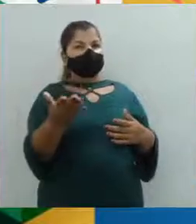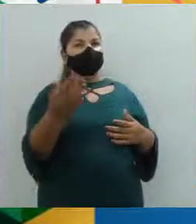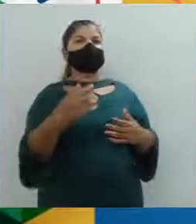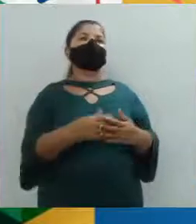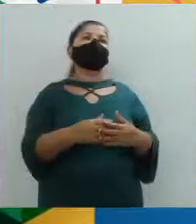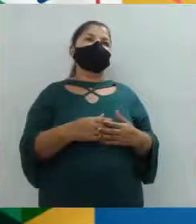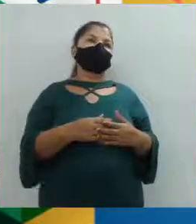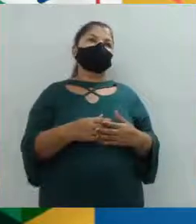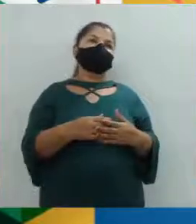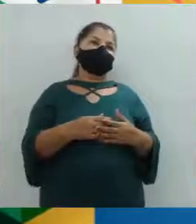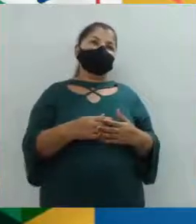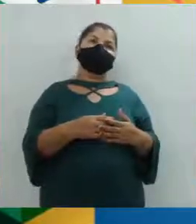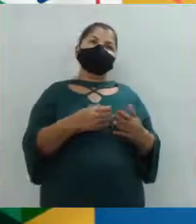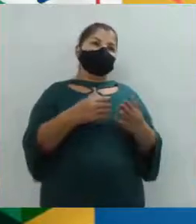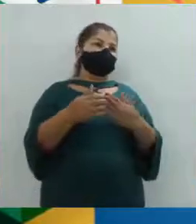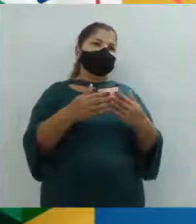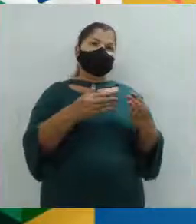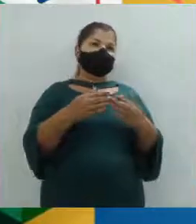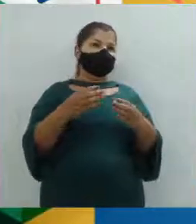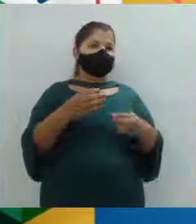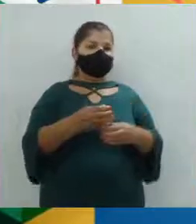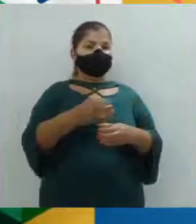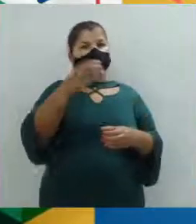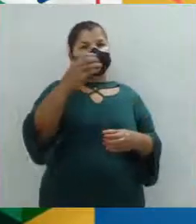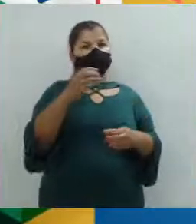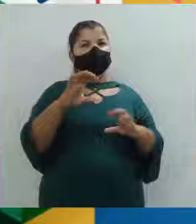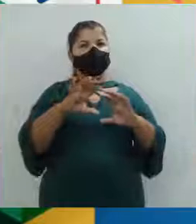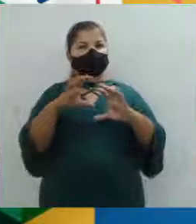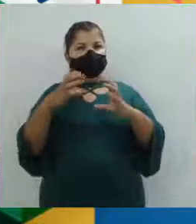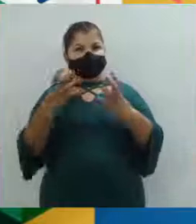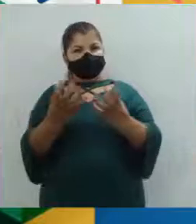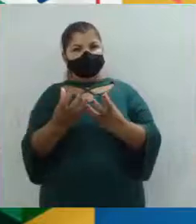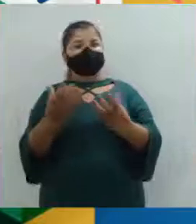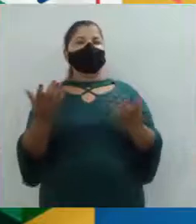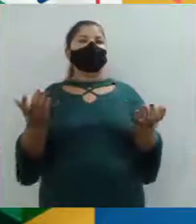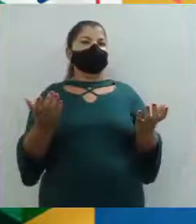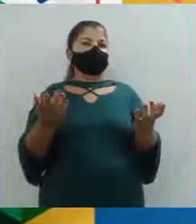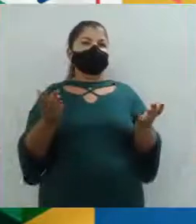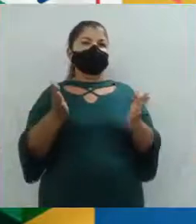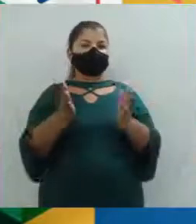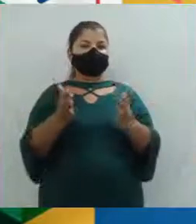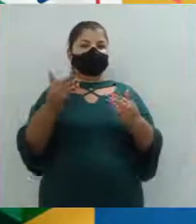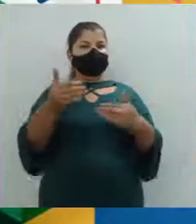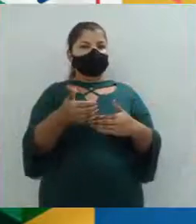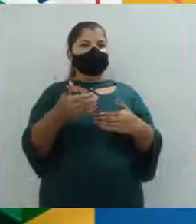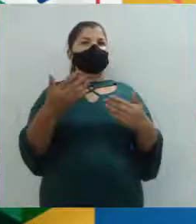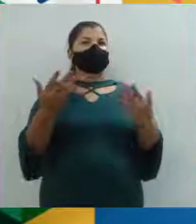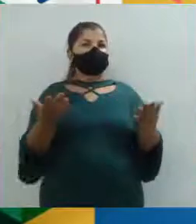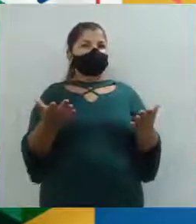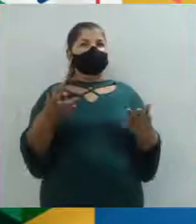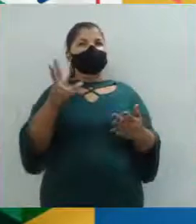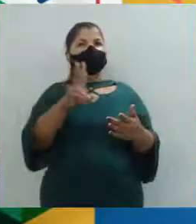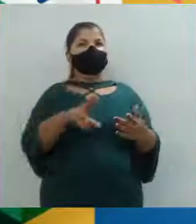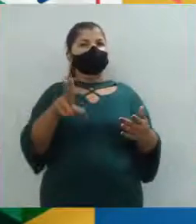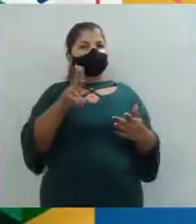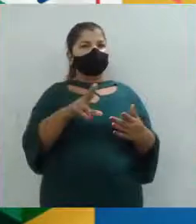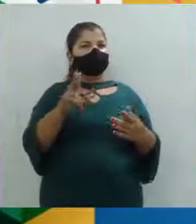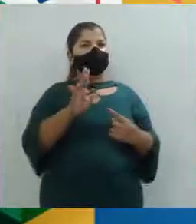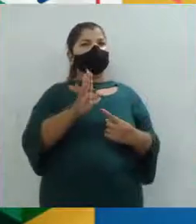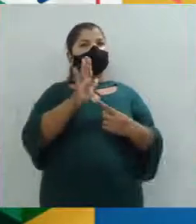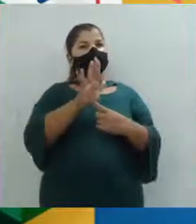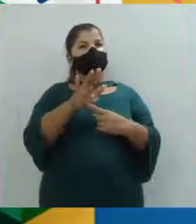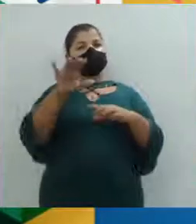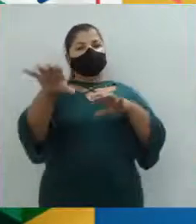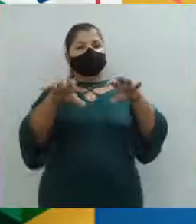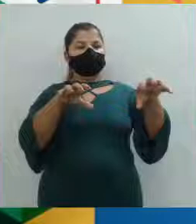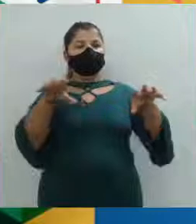com o cubo que vocês estão vendo aí abaixo, tá? Os objetos tridimensionais representados num espaço bidimensional